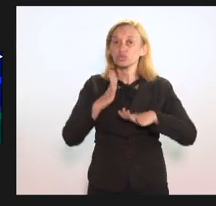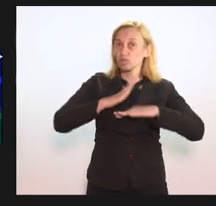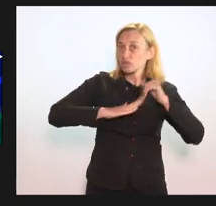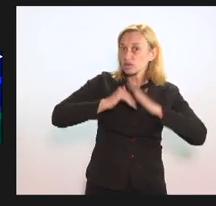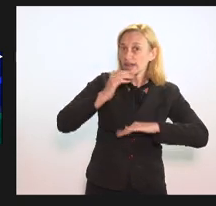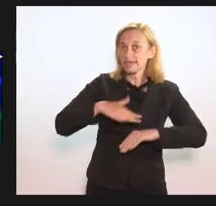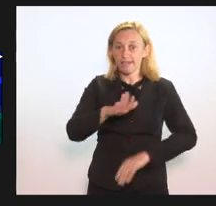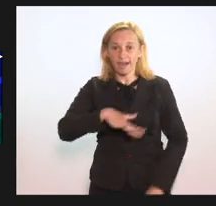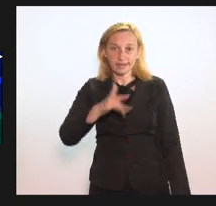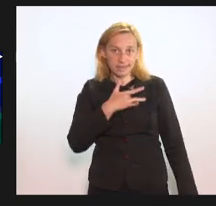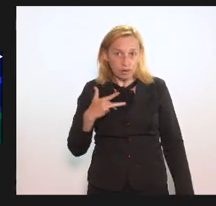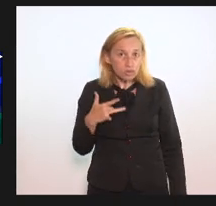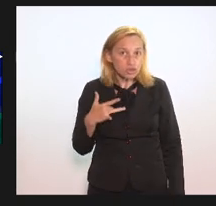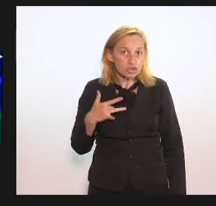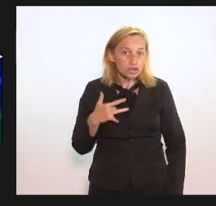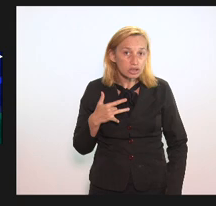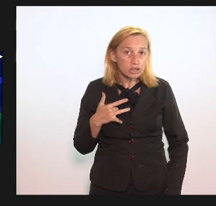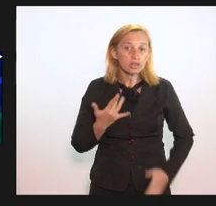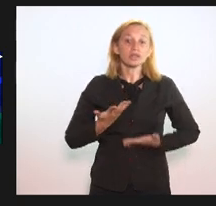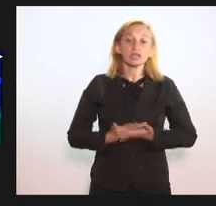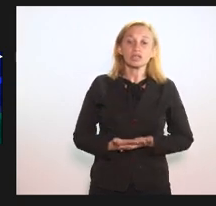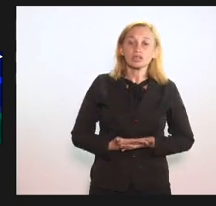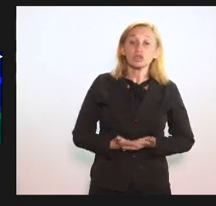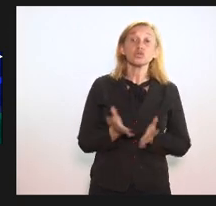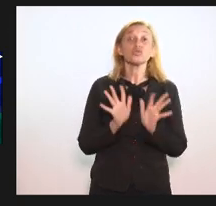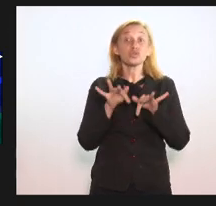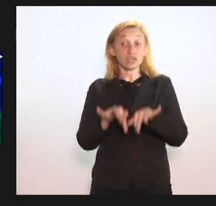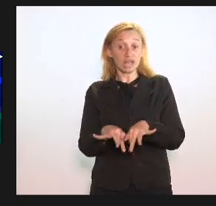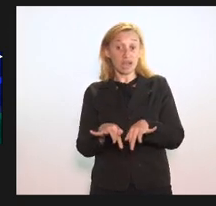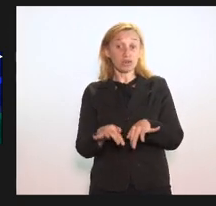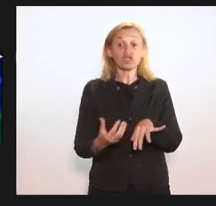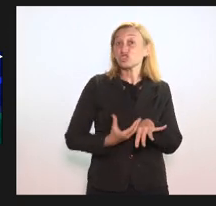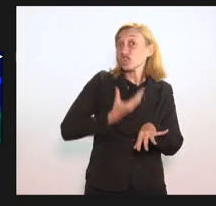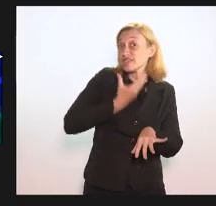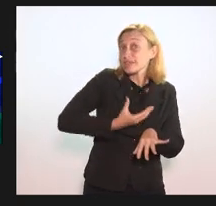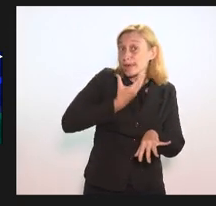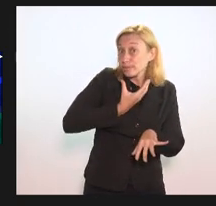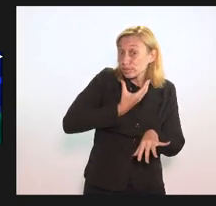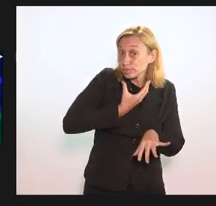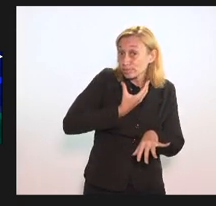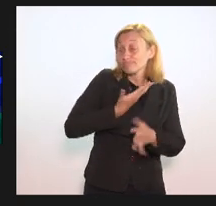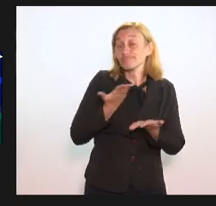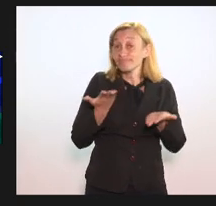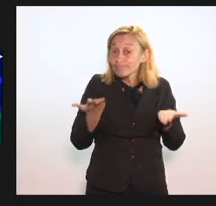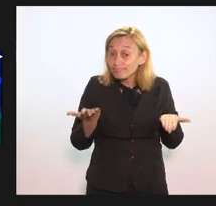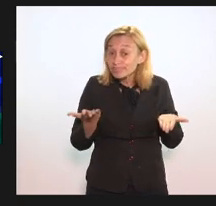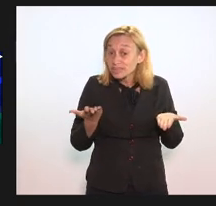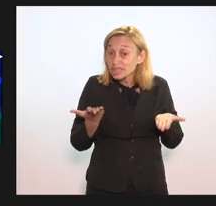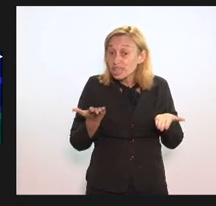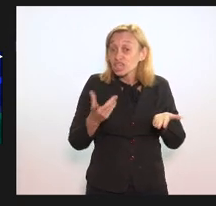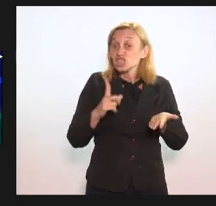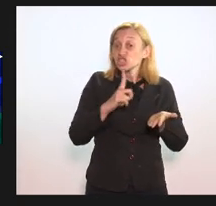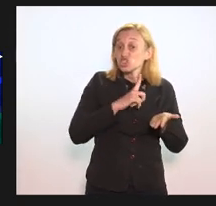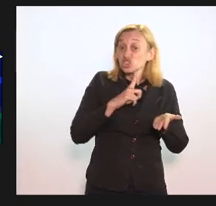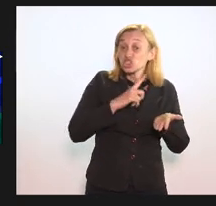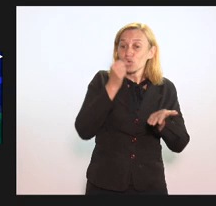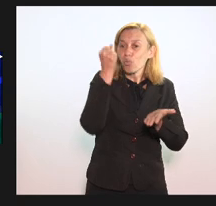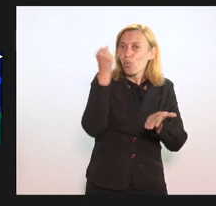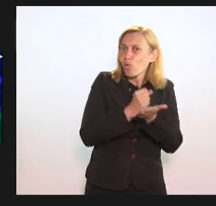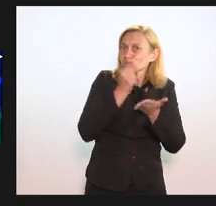profissionais da área da saúde no final de dezembro Oi titia um